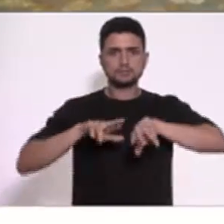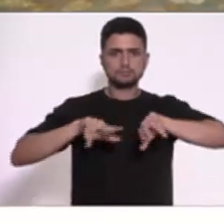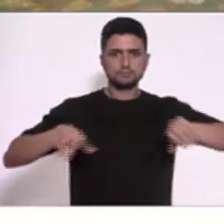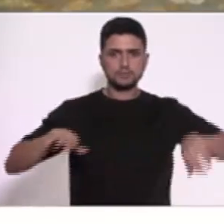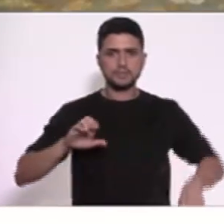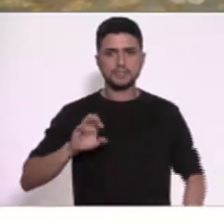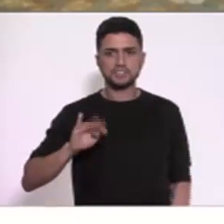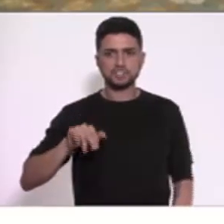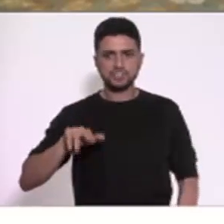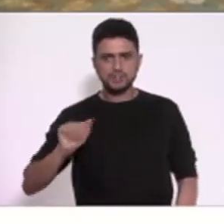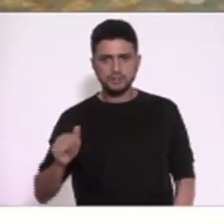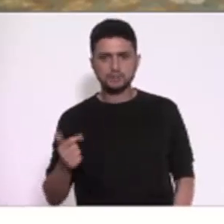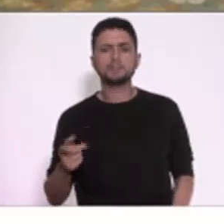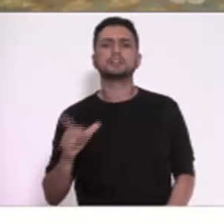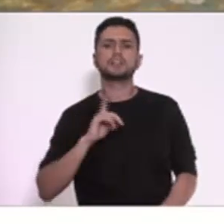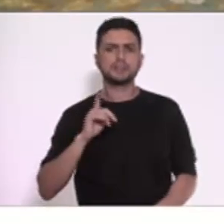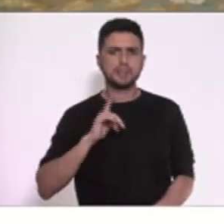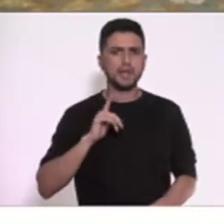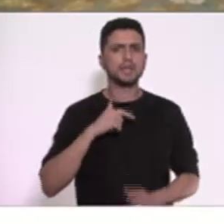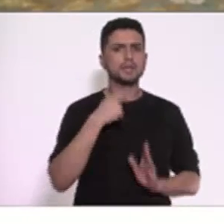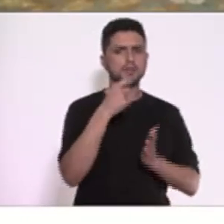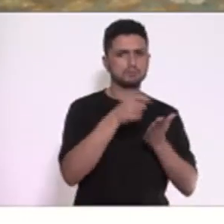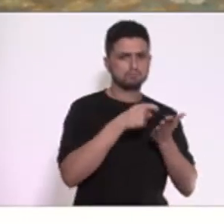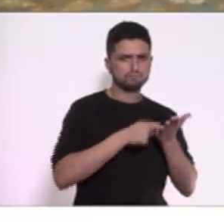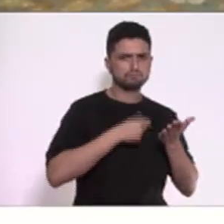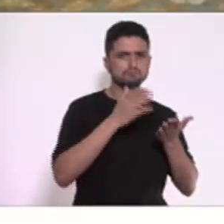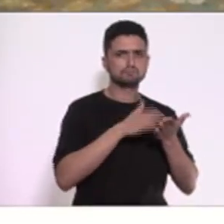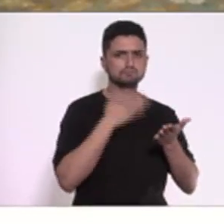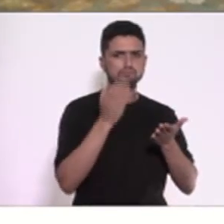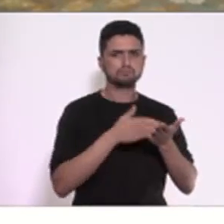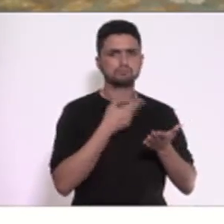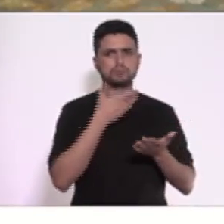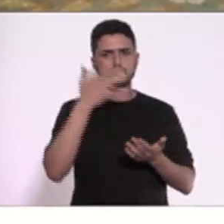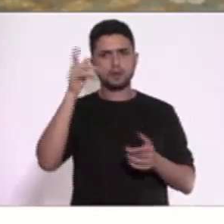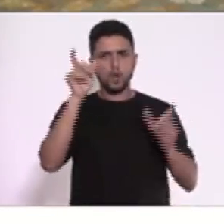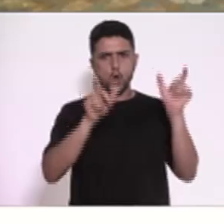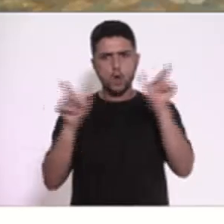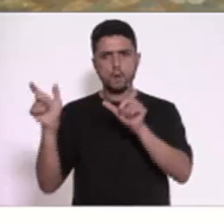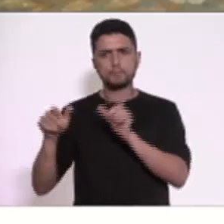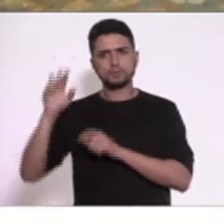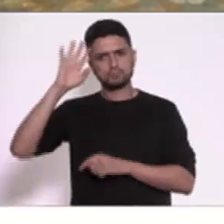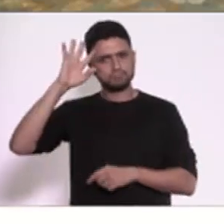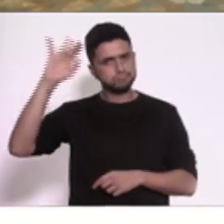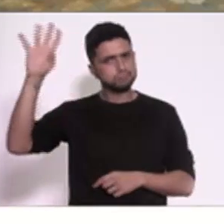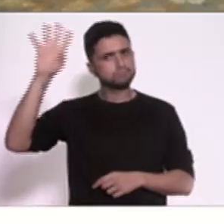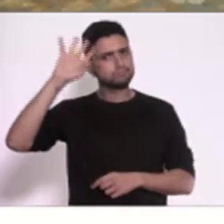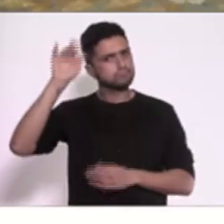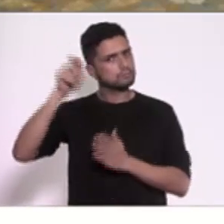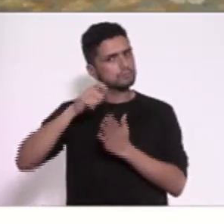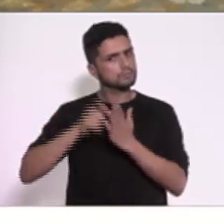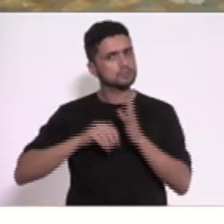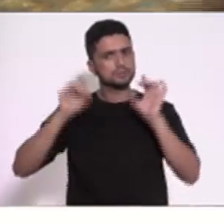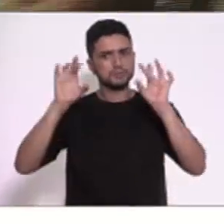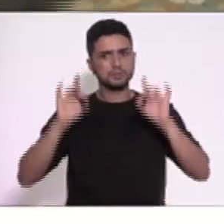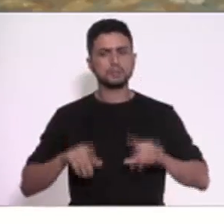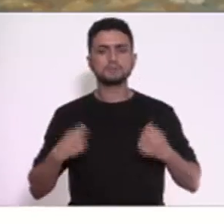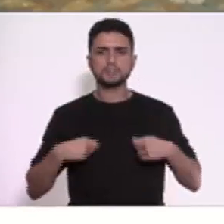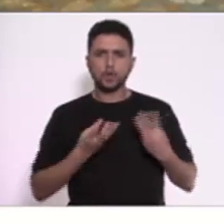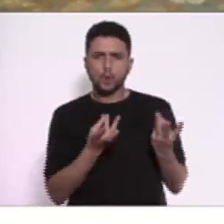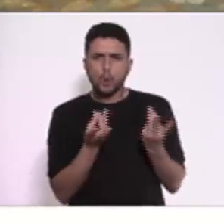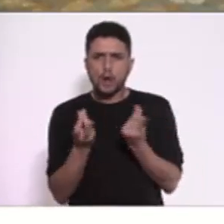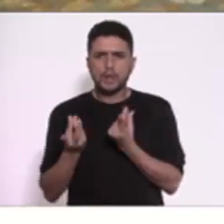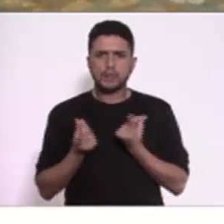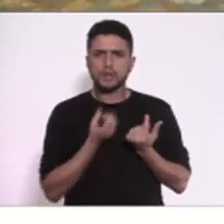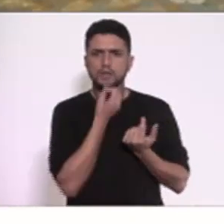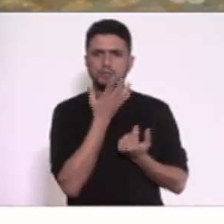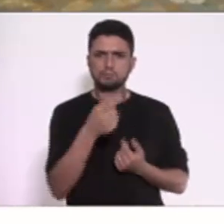Não falta teóricos, especialistas e debate para isso. Que a gente possa ter mais qualidade no parlamento e não continuar